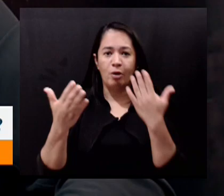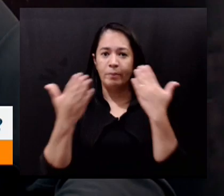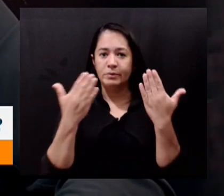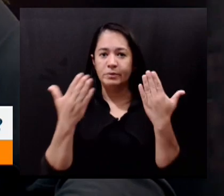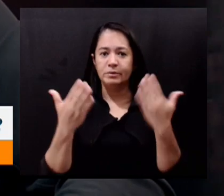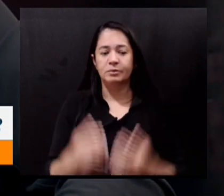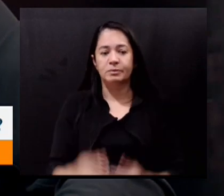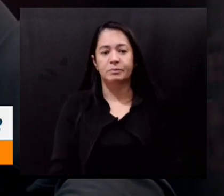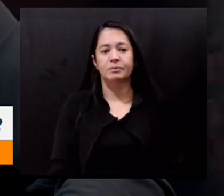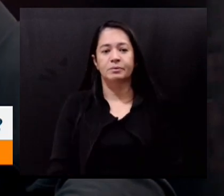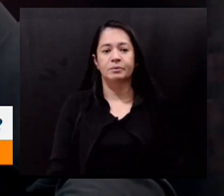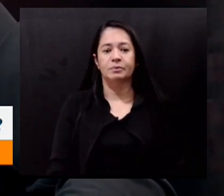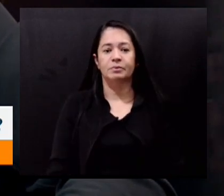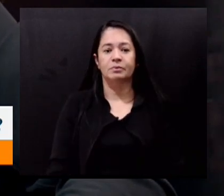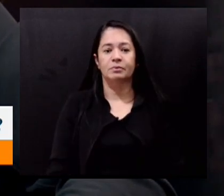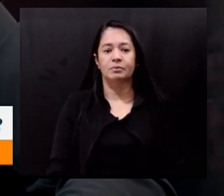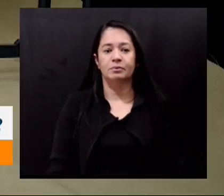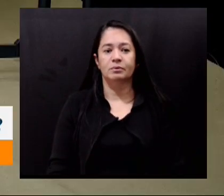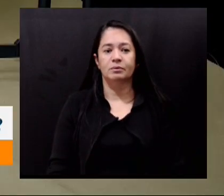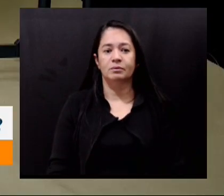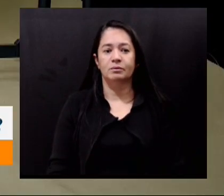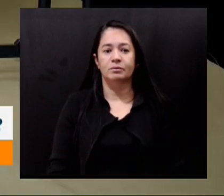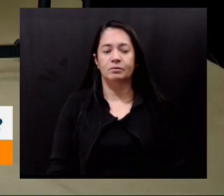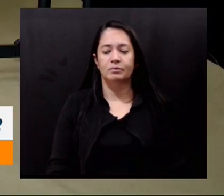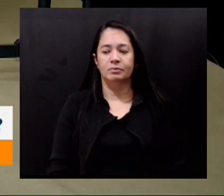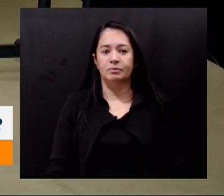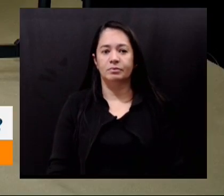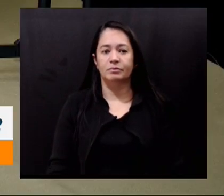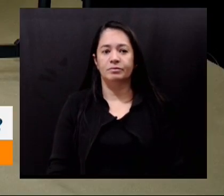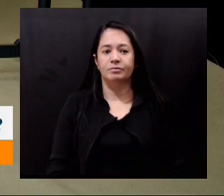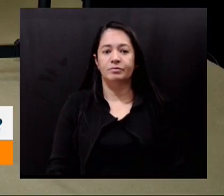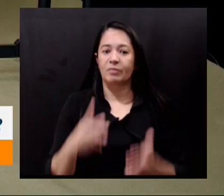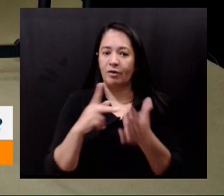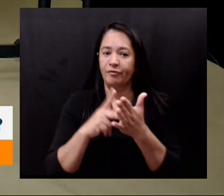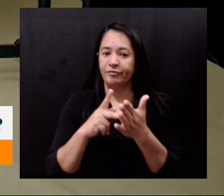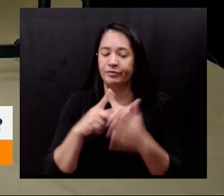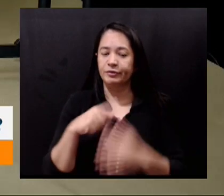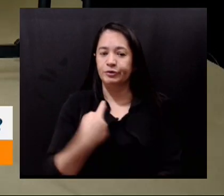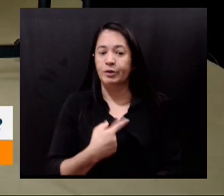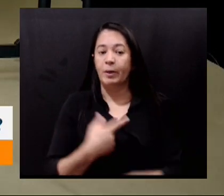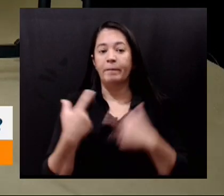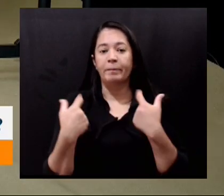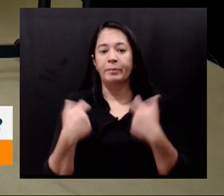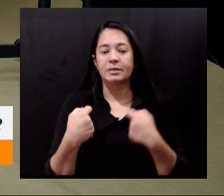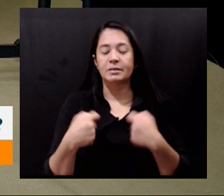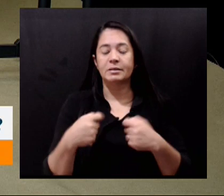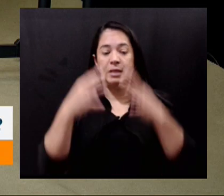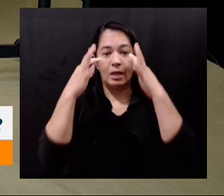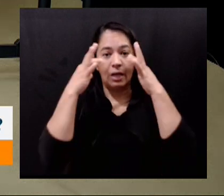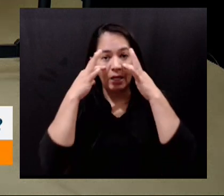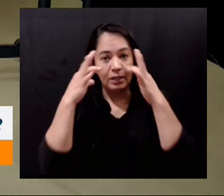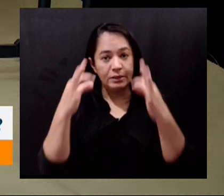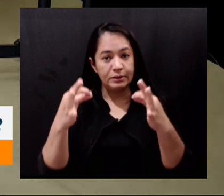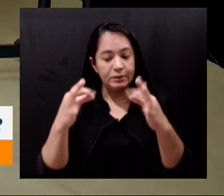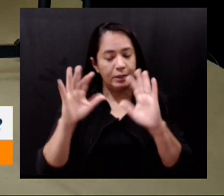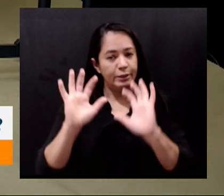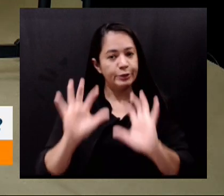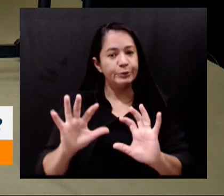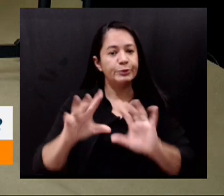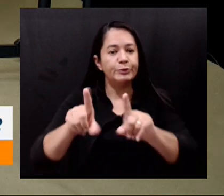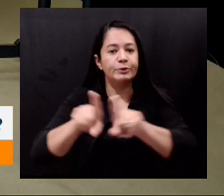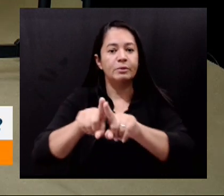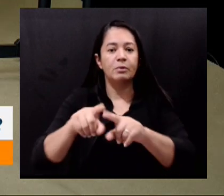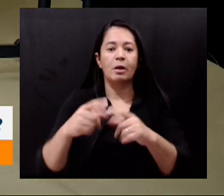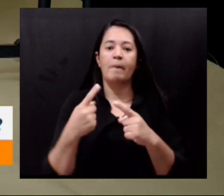atualidade. Sem É. dúvida. É Uhum. verdade, a gente precisa então estar bem atento a essa questão também, né, porque o celular é muito bom, a rede social é